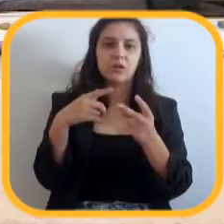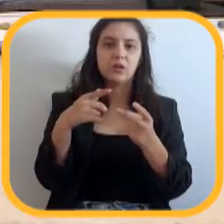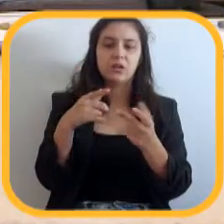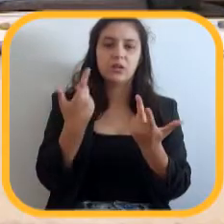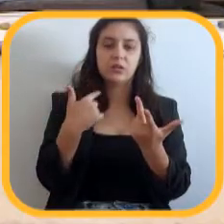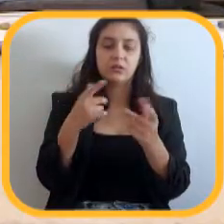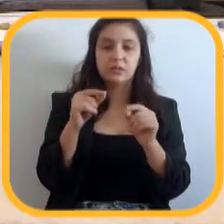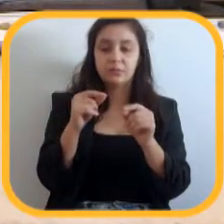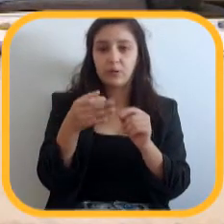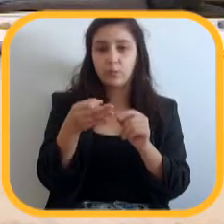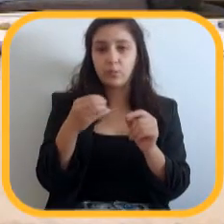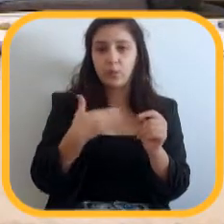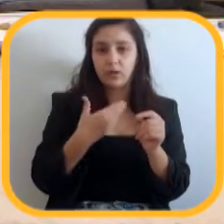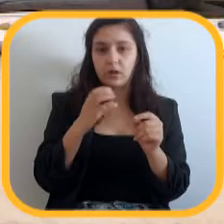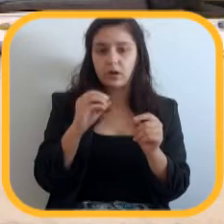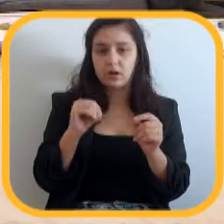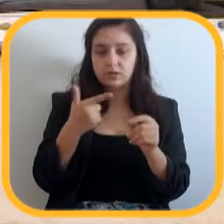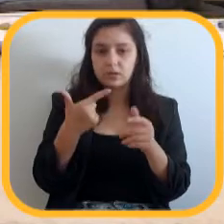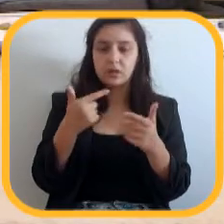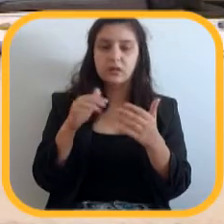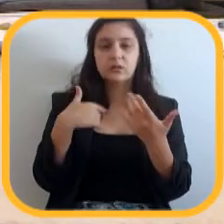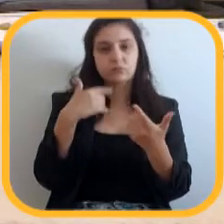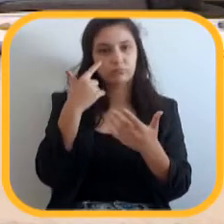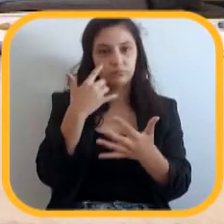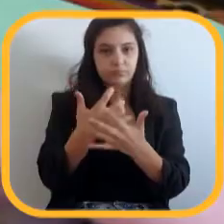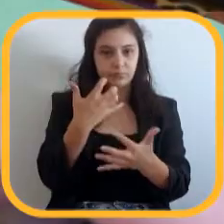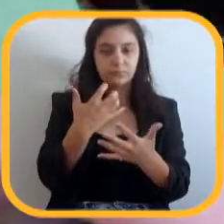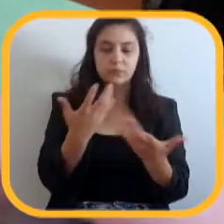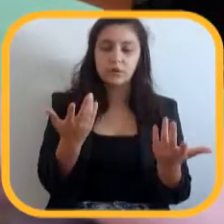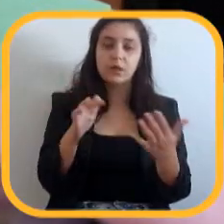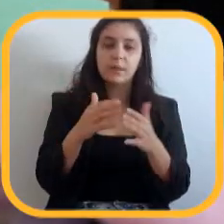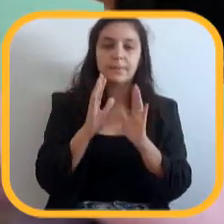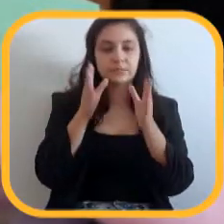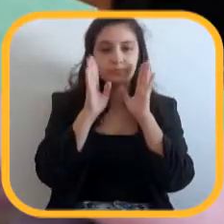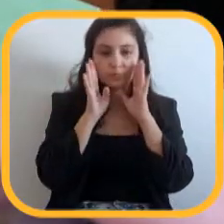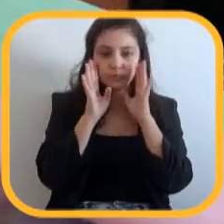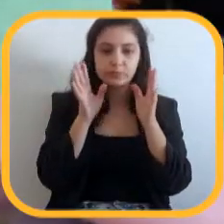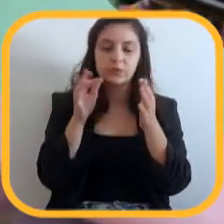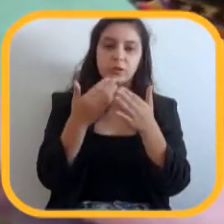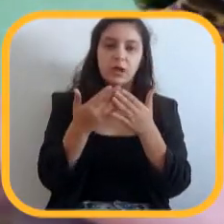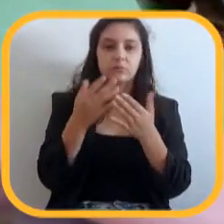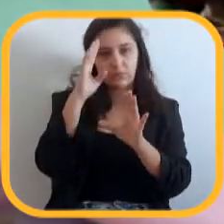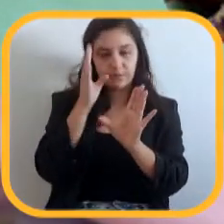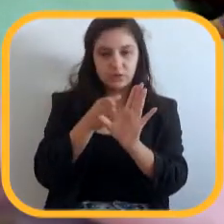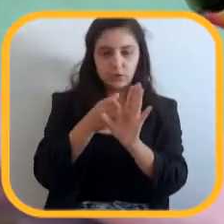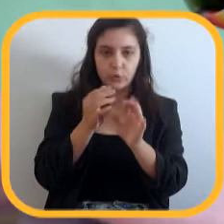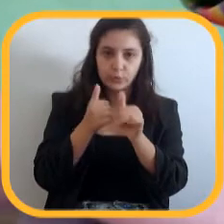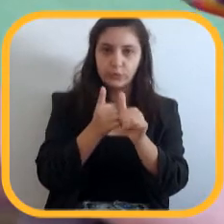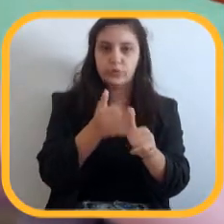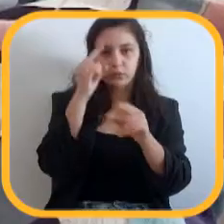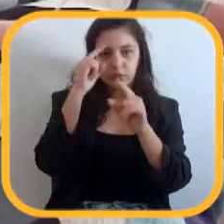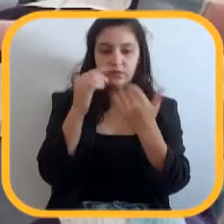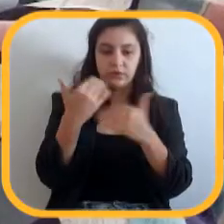os sintomas e partilham experiências. É preciso estar alerta e procurar acompanhamento psicológico de forma a estabelecer limites